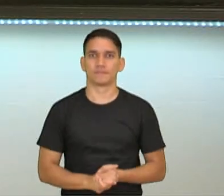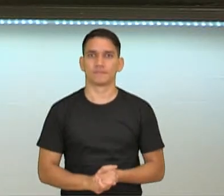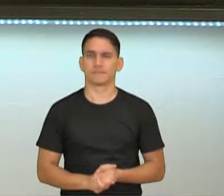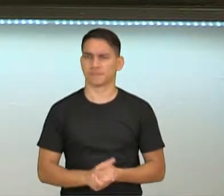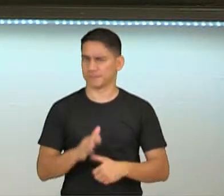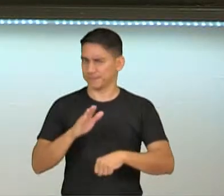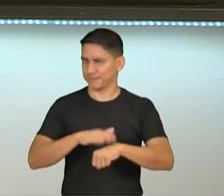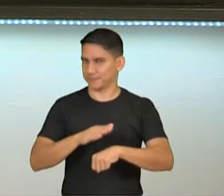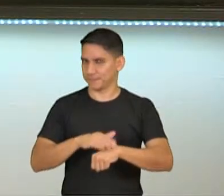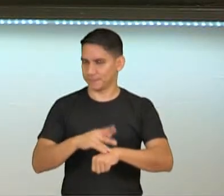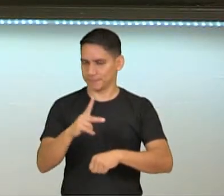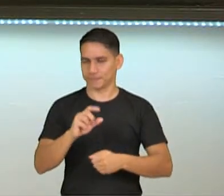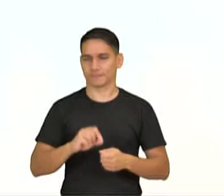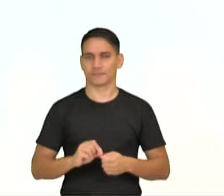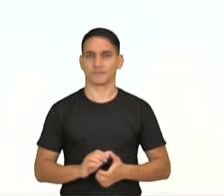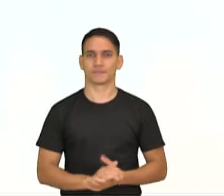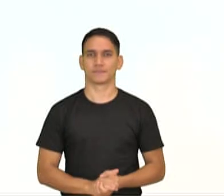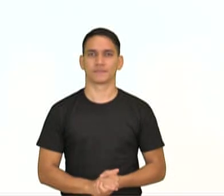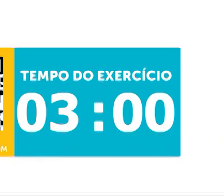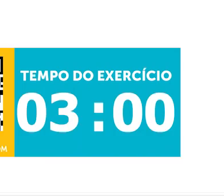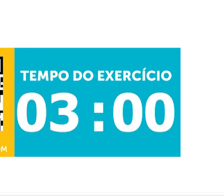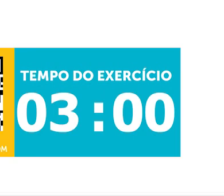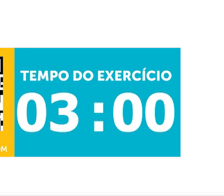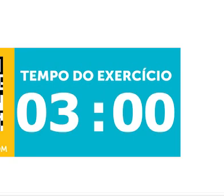Um tempo para mais esse exercício.